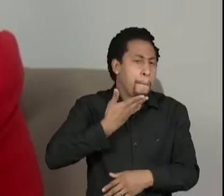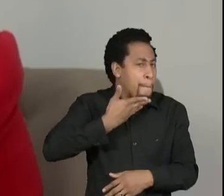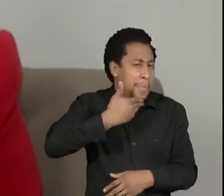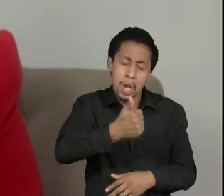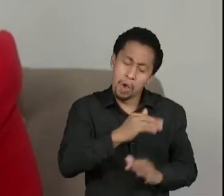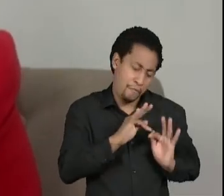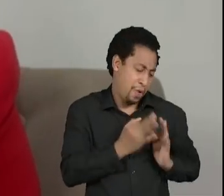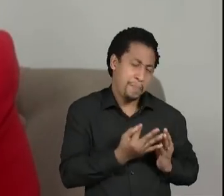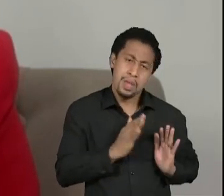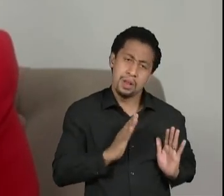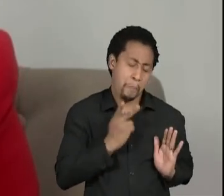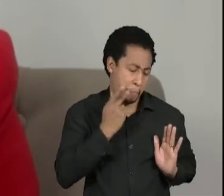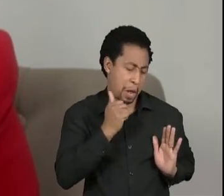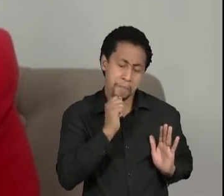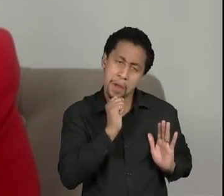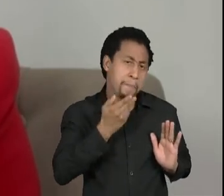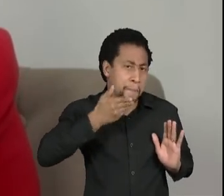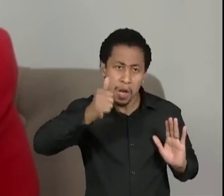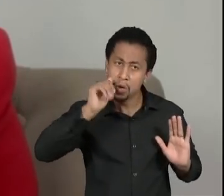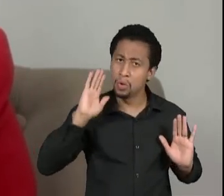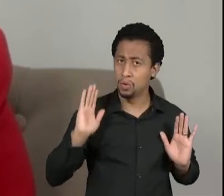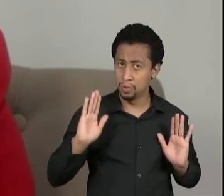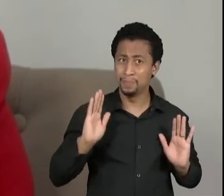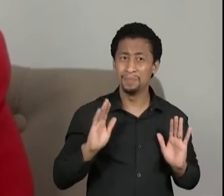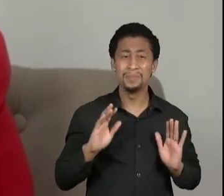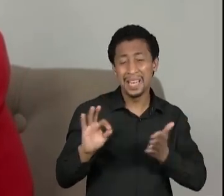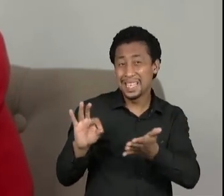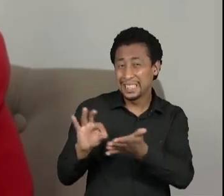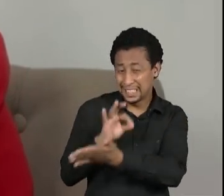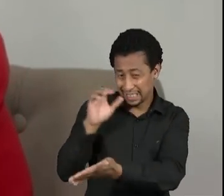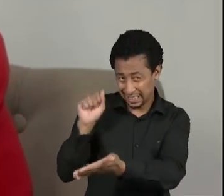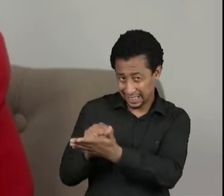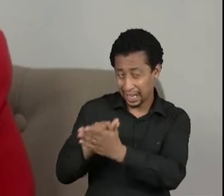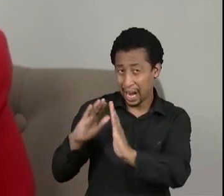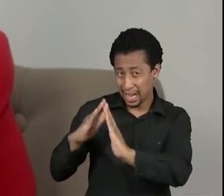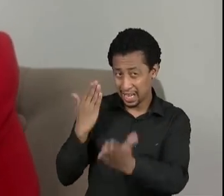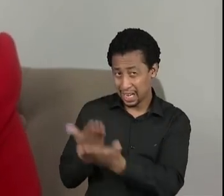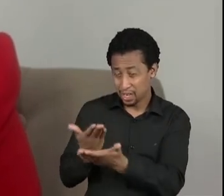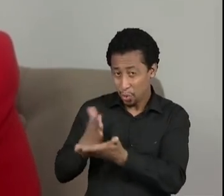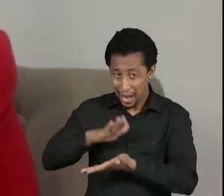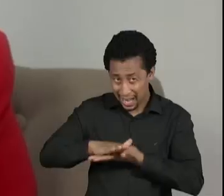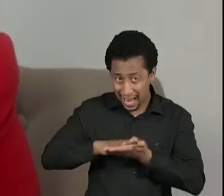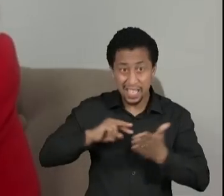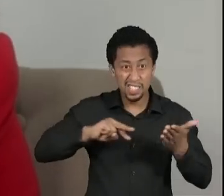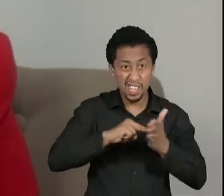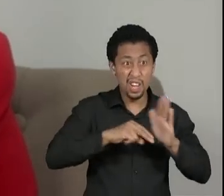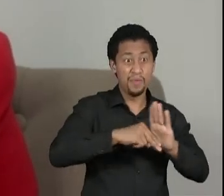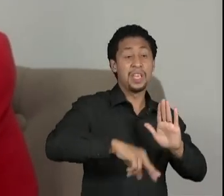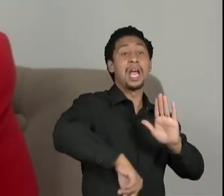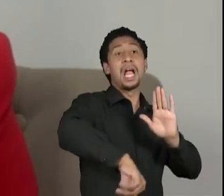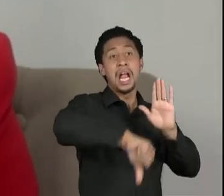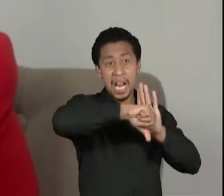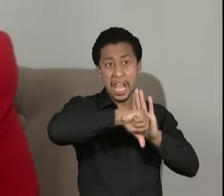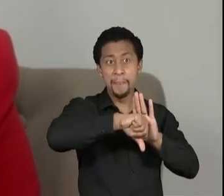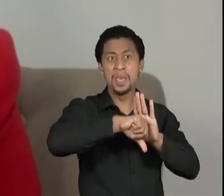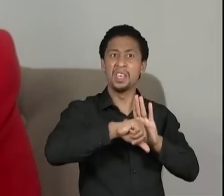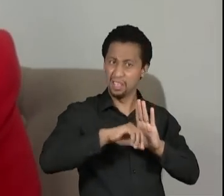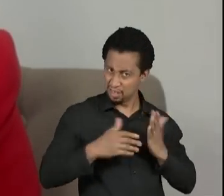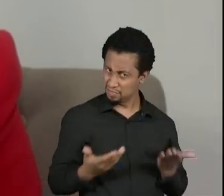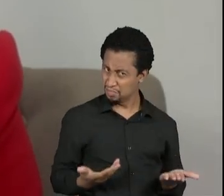muito complicado a gente falar que não matricular uma criança é crime de abandono intelectual,